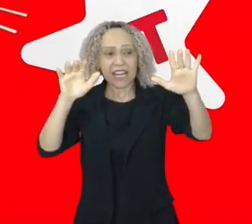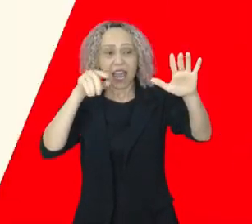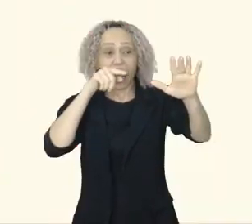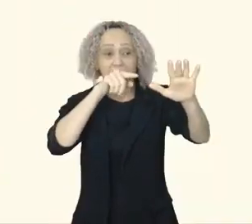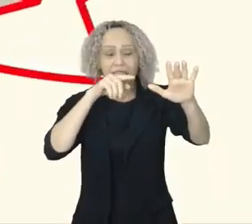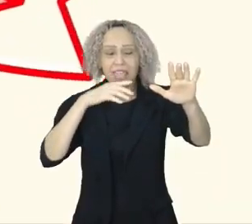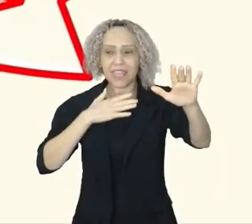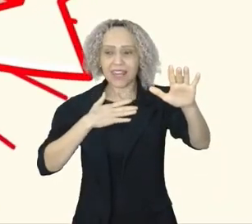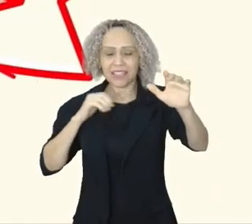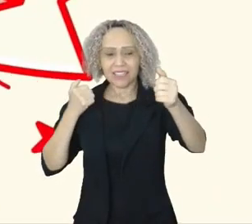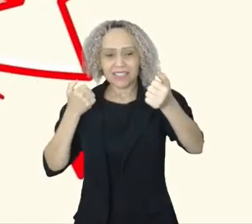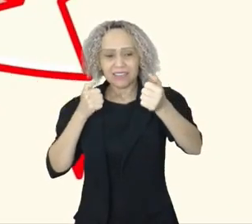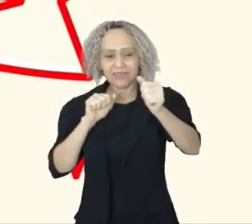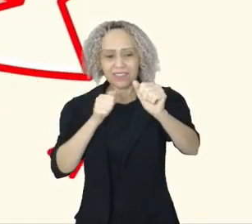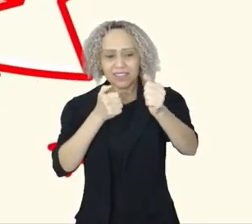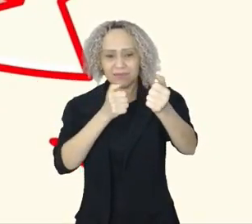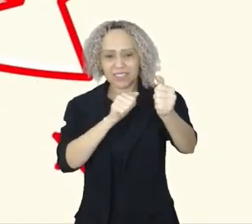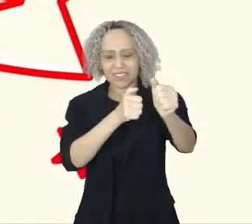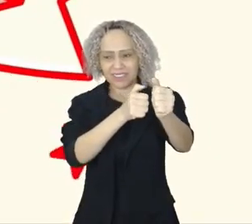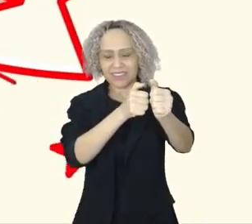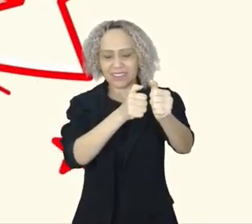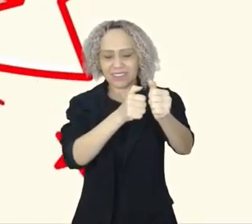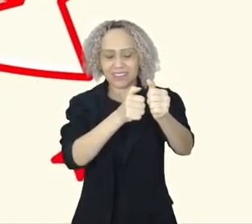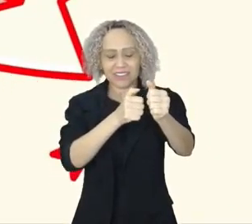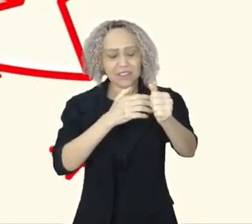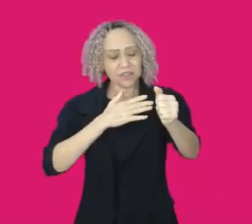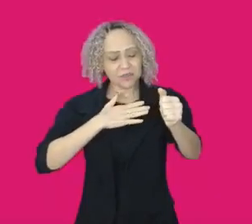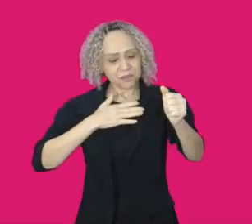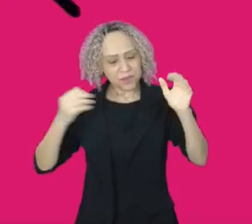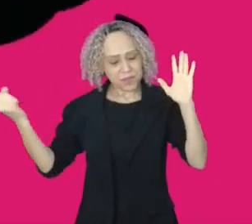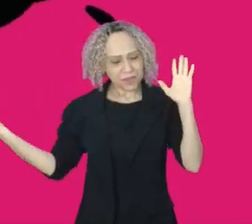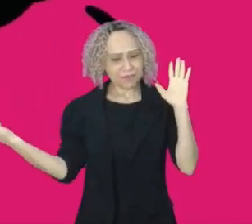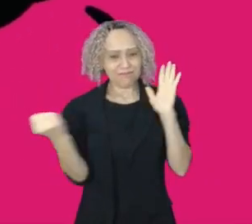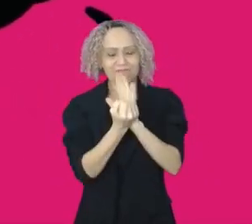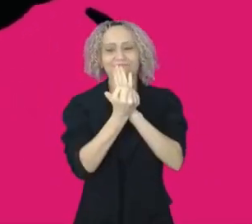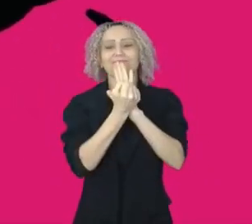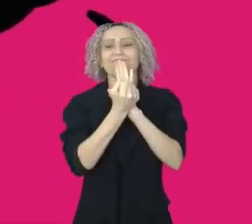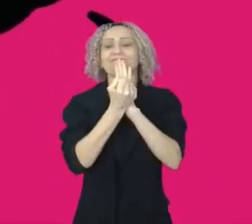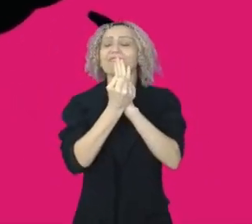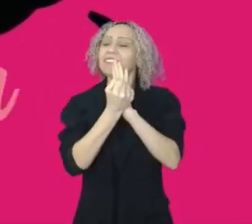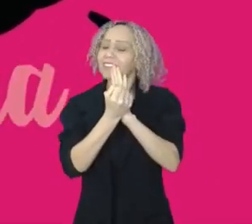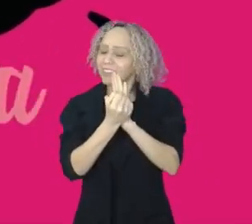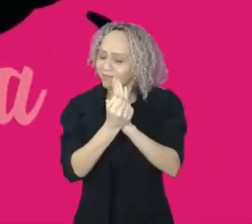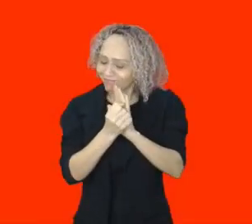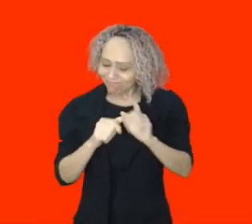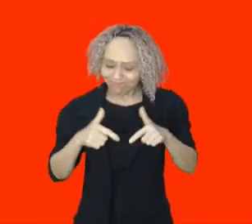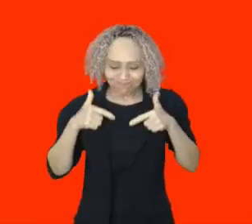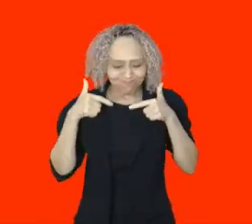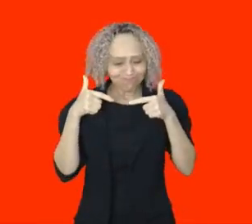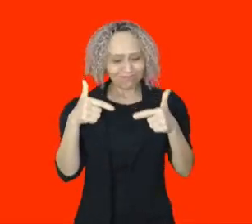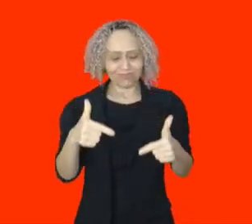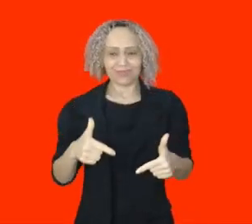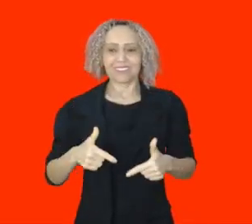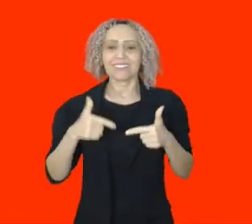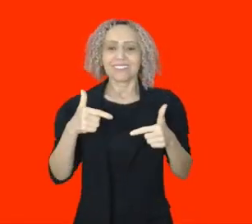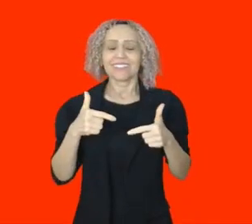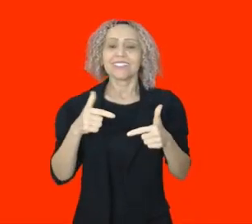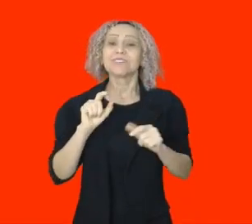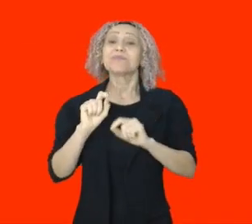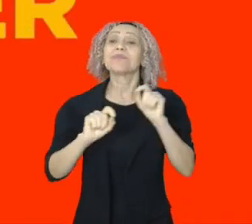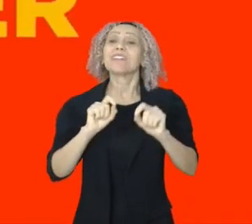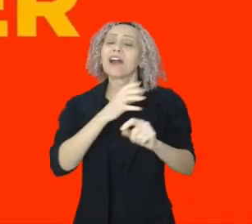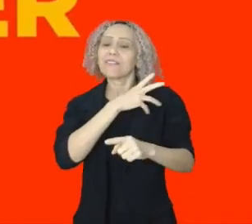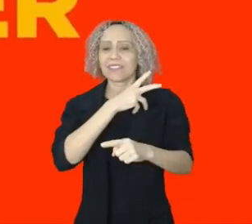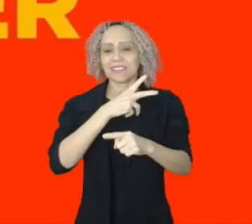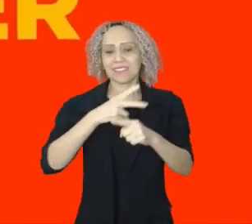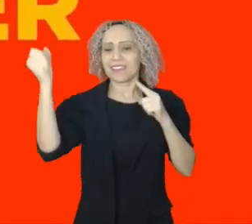brilha, ela é quem vai me guiar. Ser guerreira é minha sina,